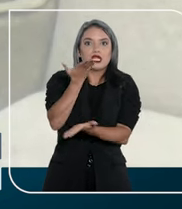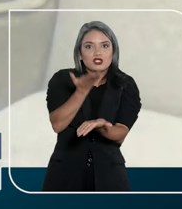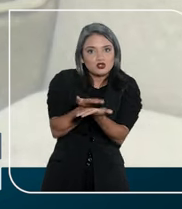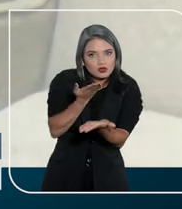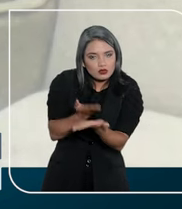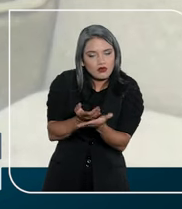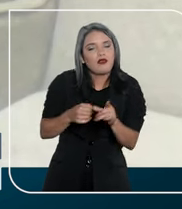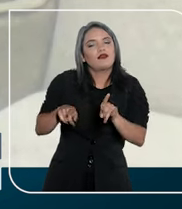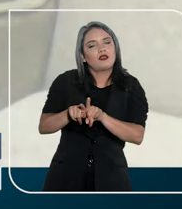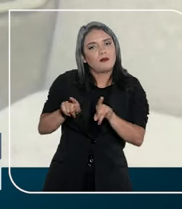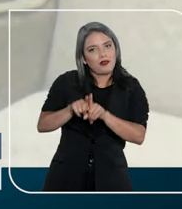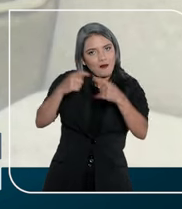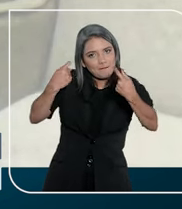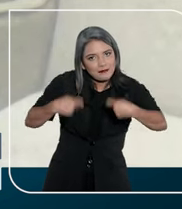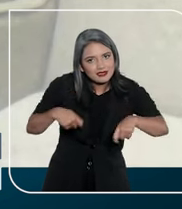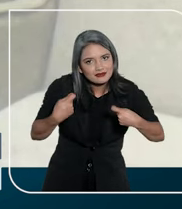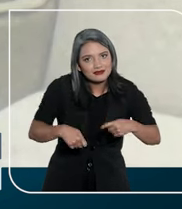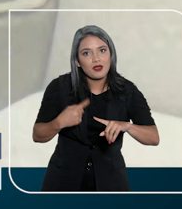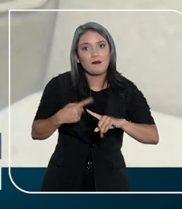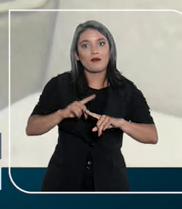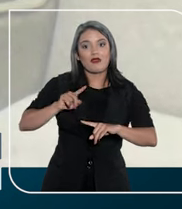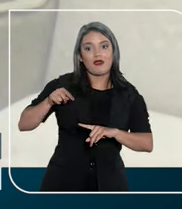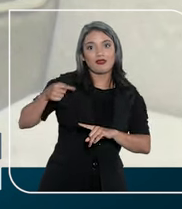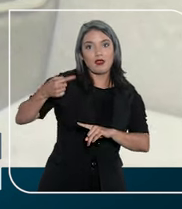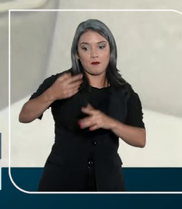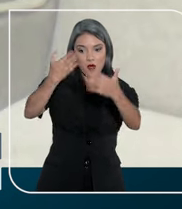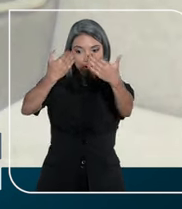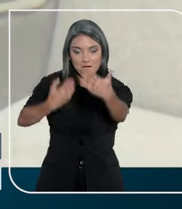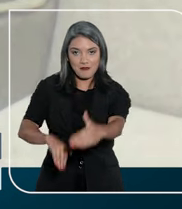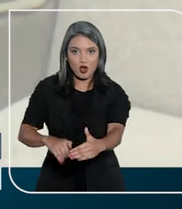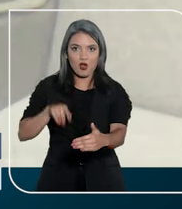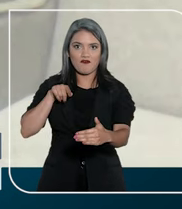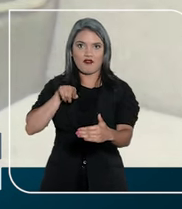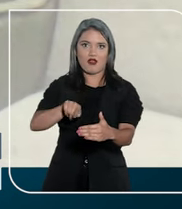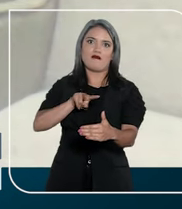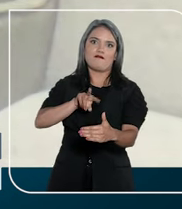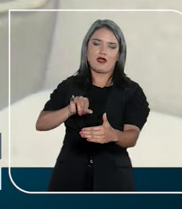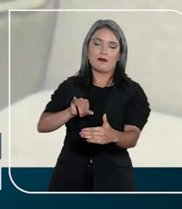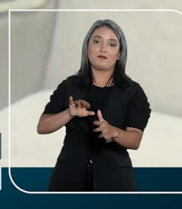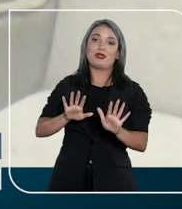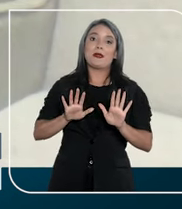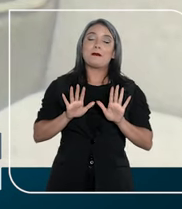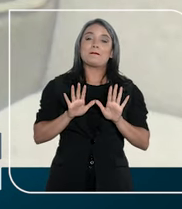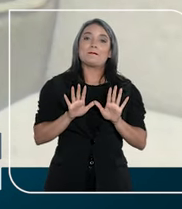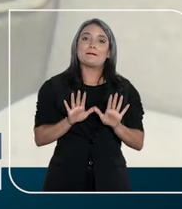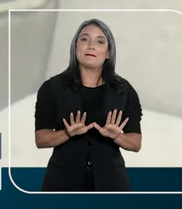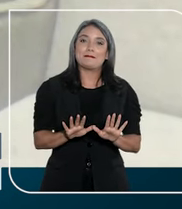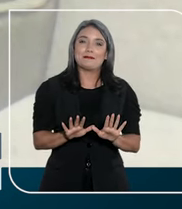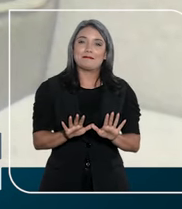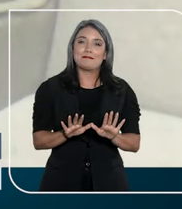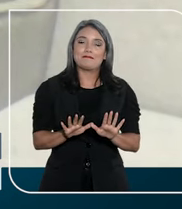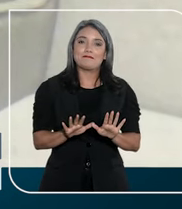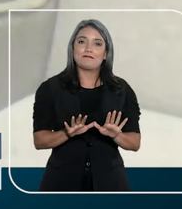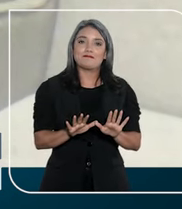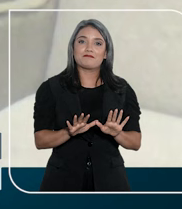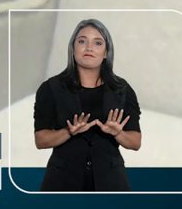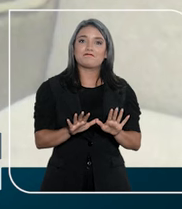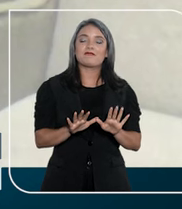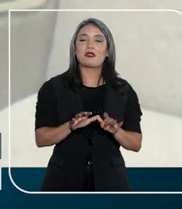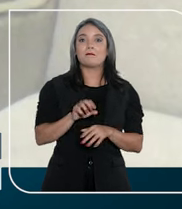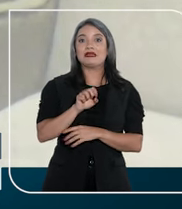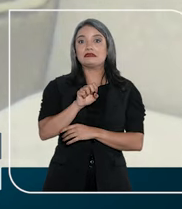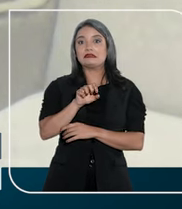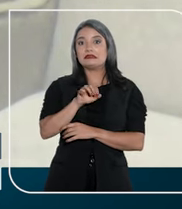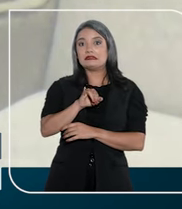porque no momento da prova, é ela que está em vigor, né? Agora, seria mais, digamos assim,